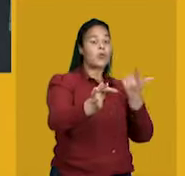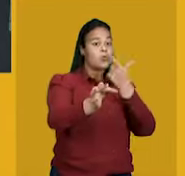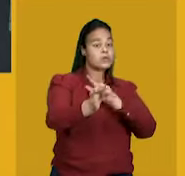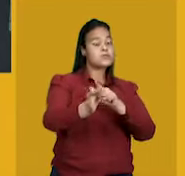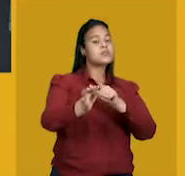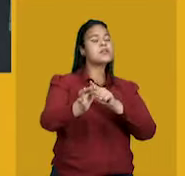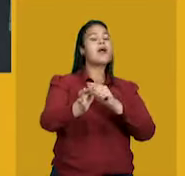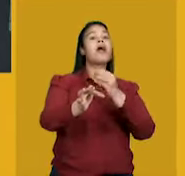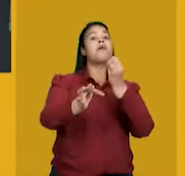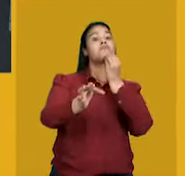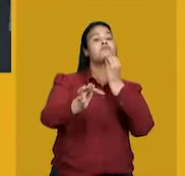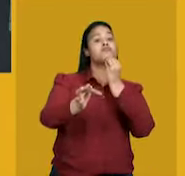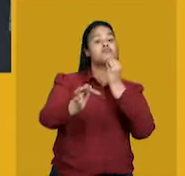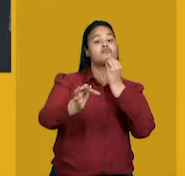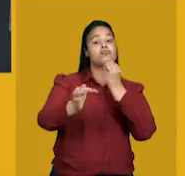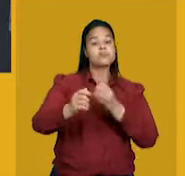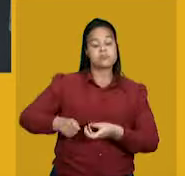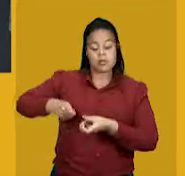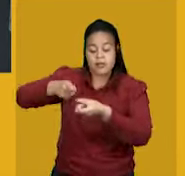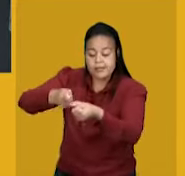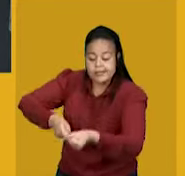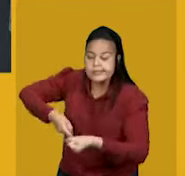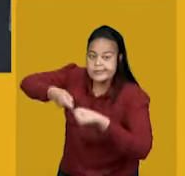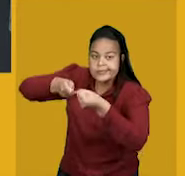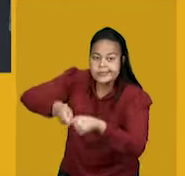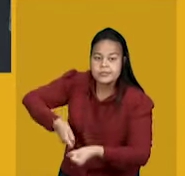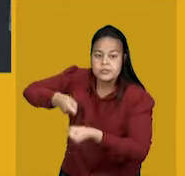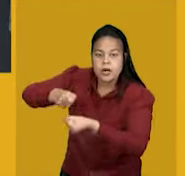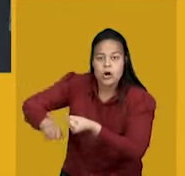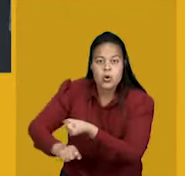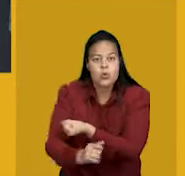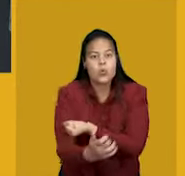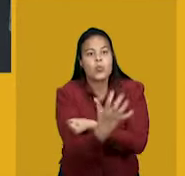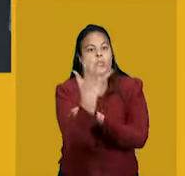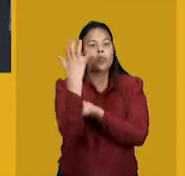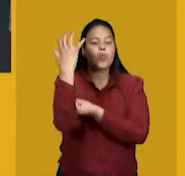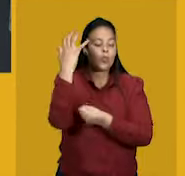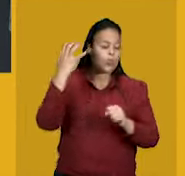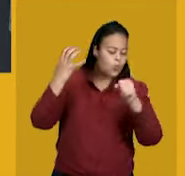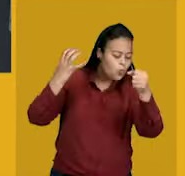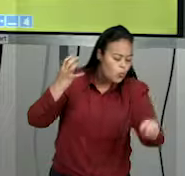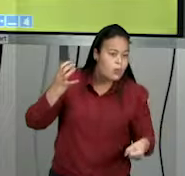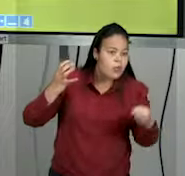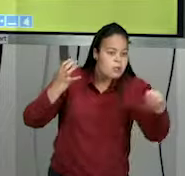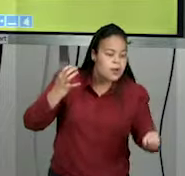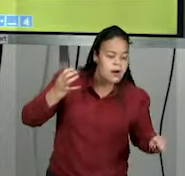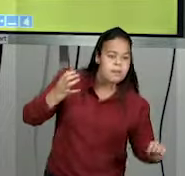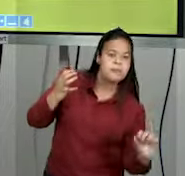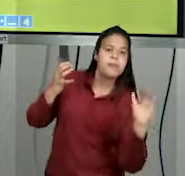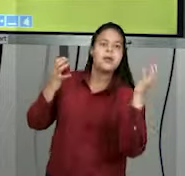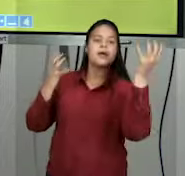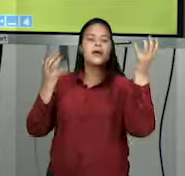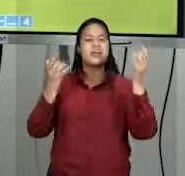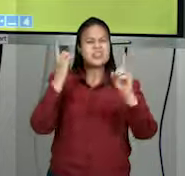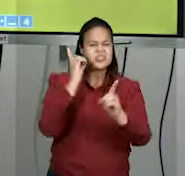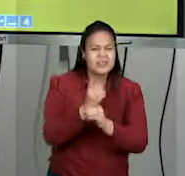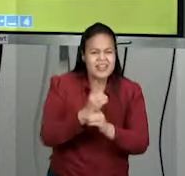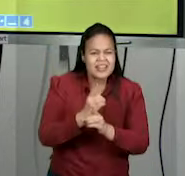poderia plantar os seus alimentos. Plantando os seus alimentos, aqui ainda não era uma descoberta